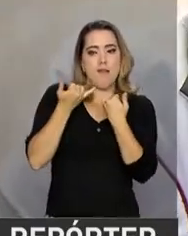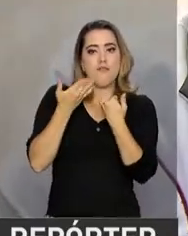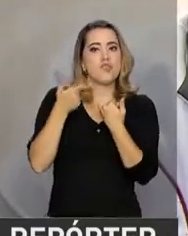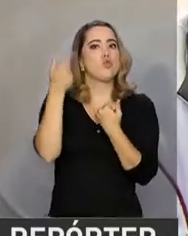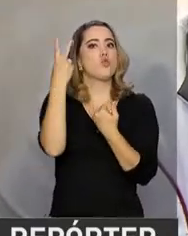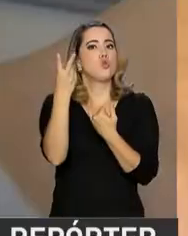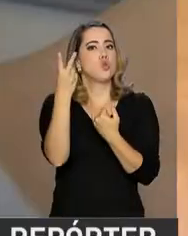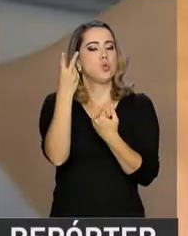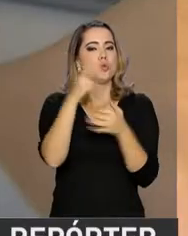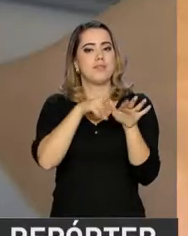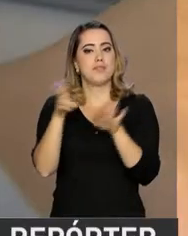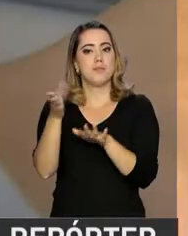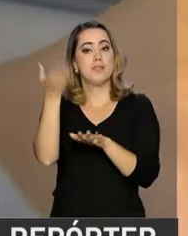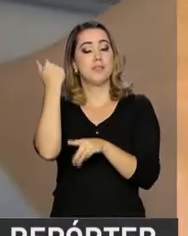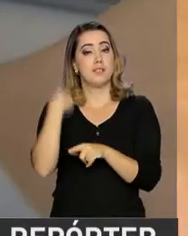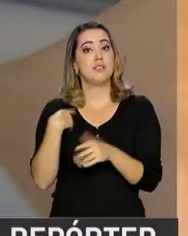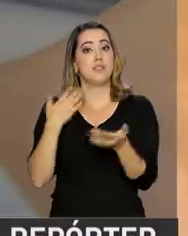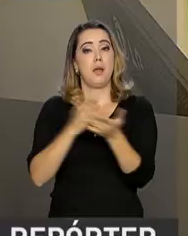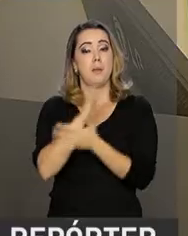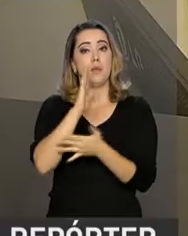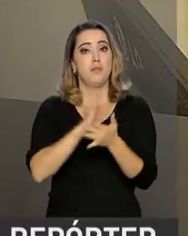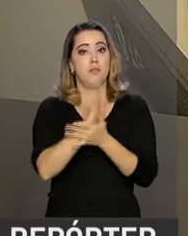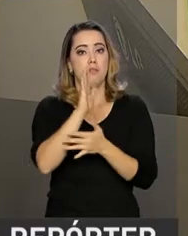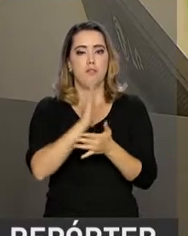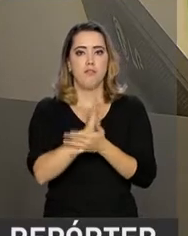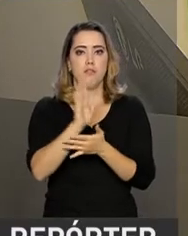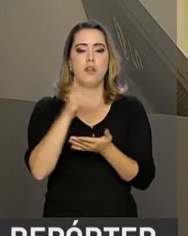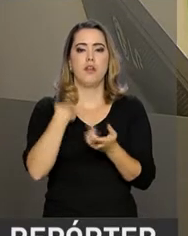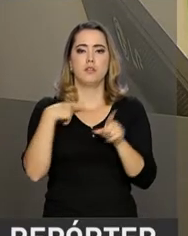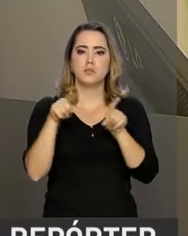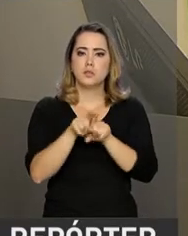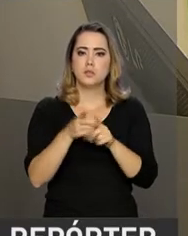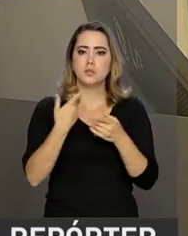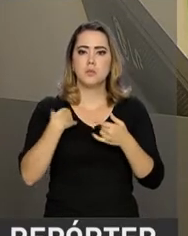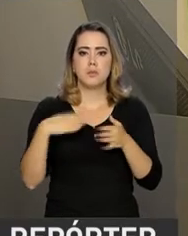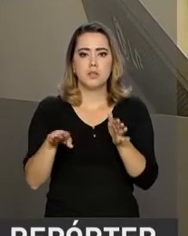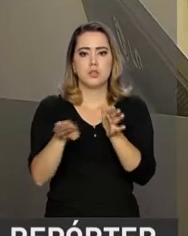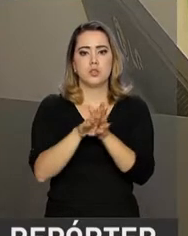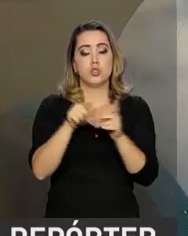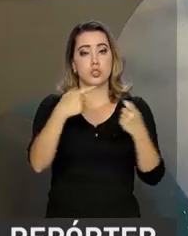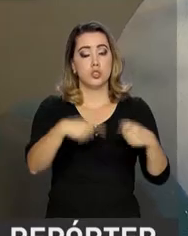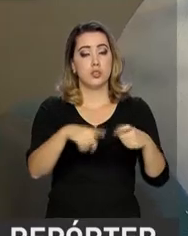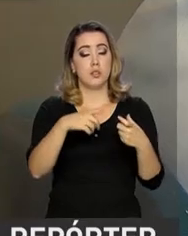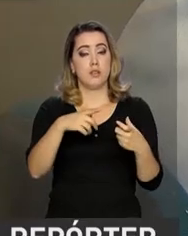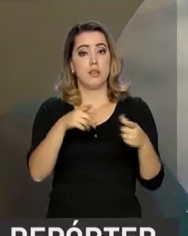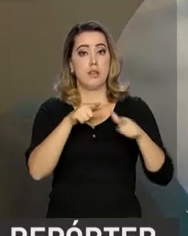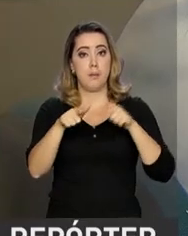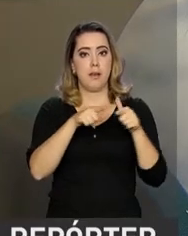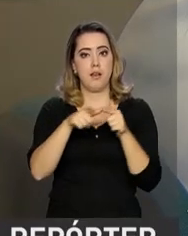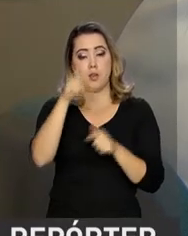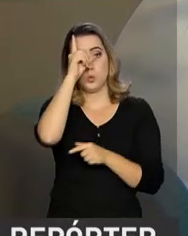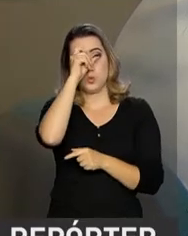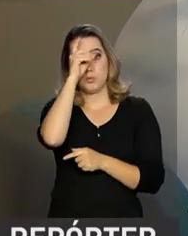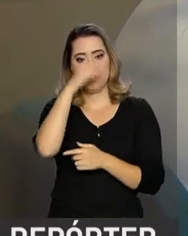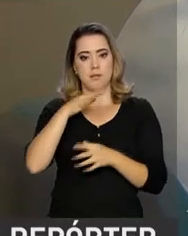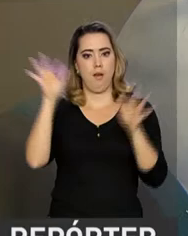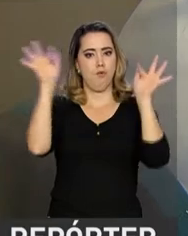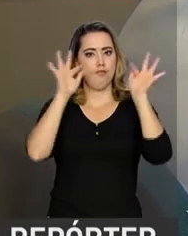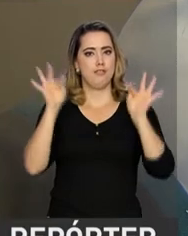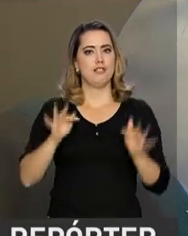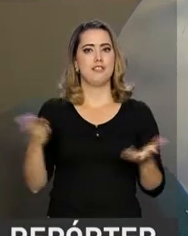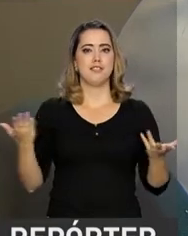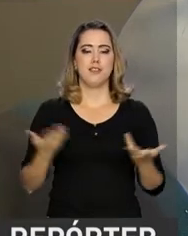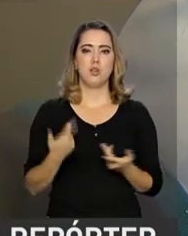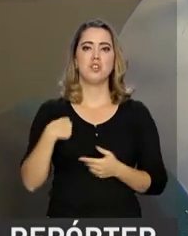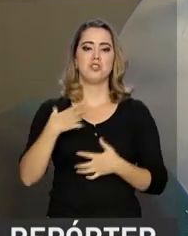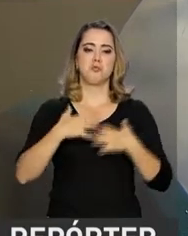já é semanas atrás horrível. que tinha sido aprovada num processo seletivo para recepcionista em um hospital, ficou muito feliz. E agora